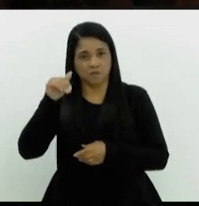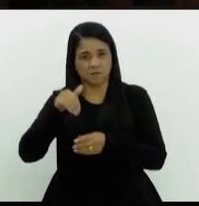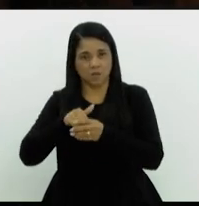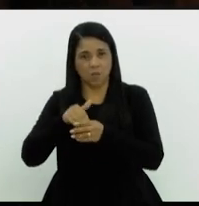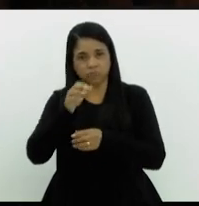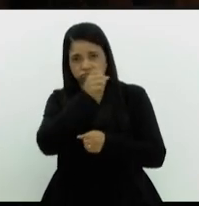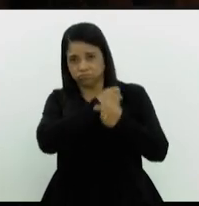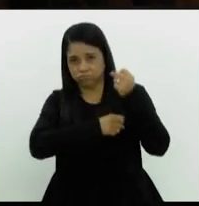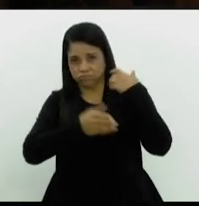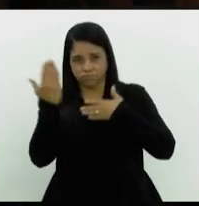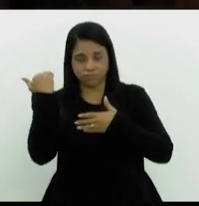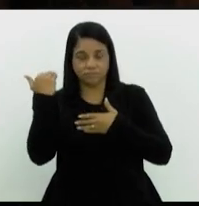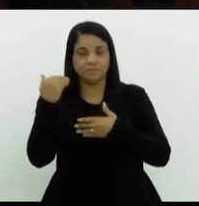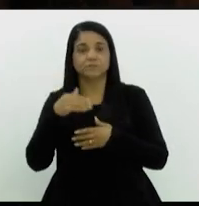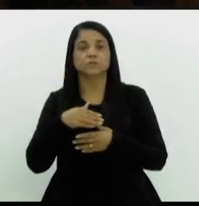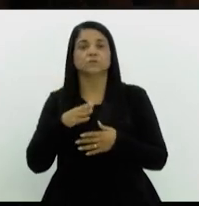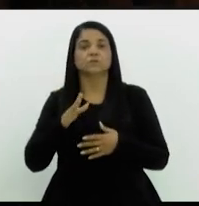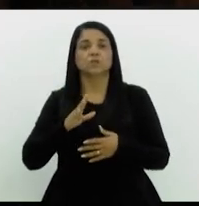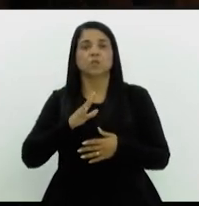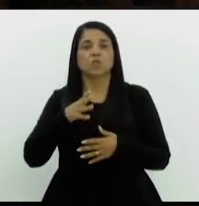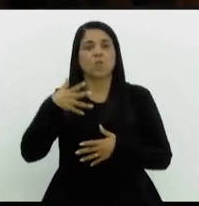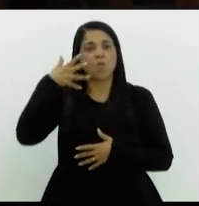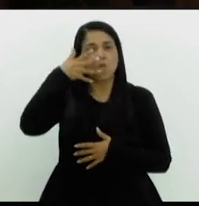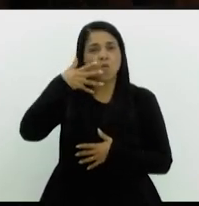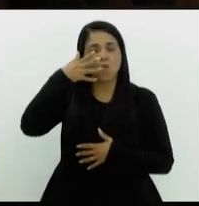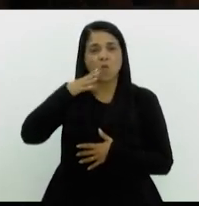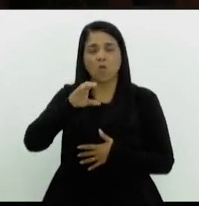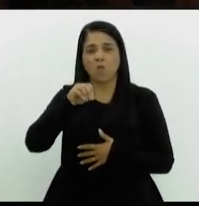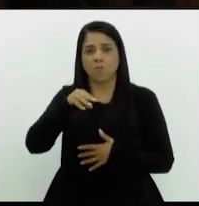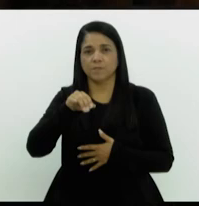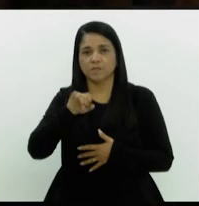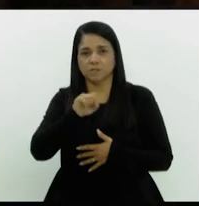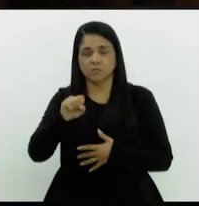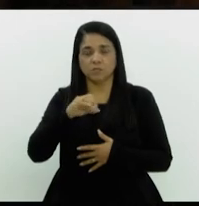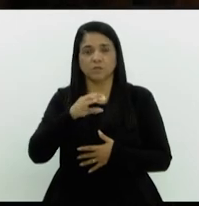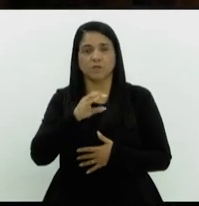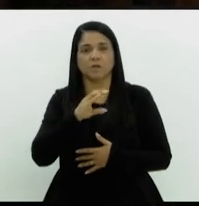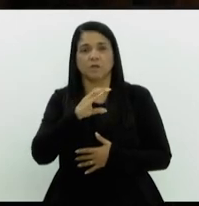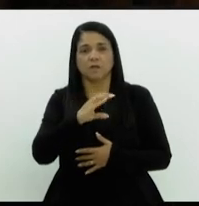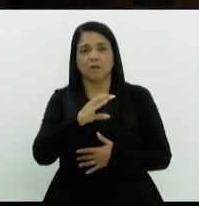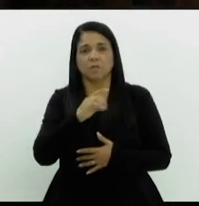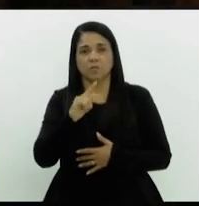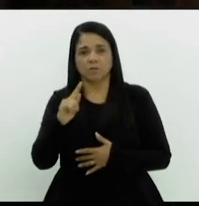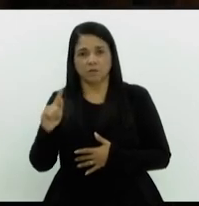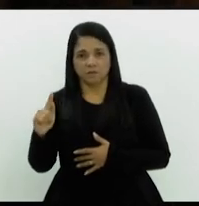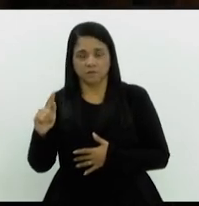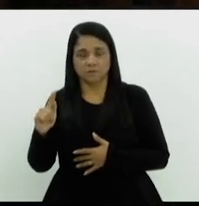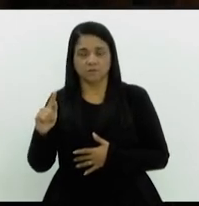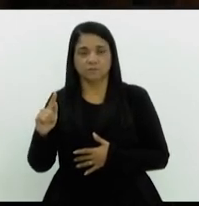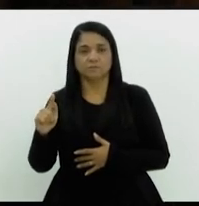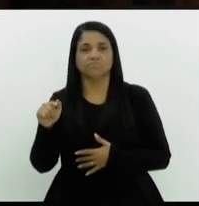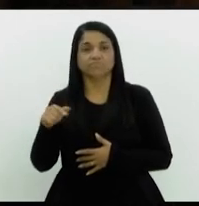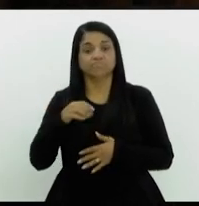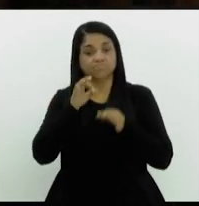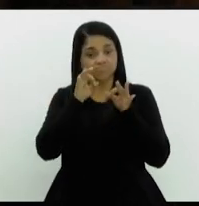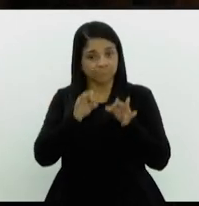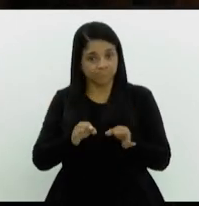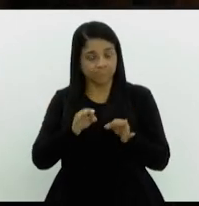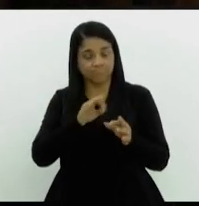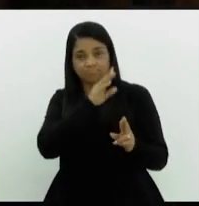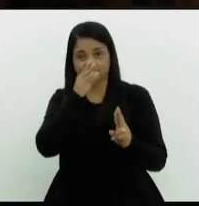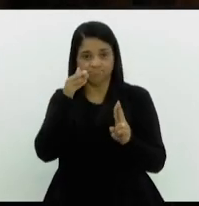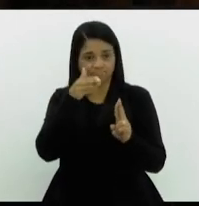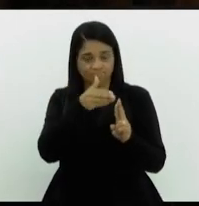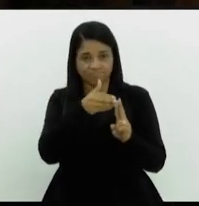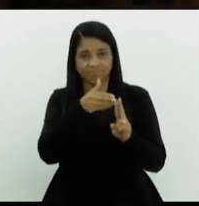num comício, lá em Campo Grande, ele se referiu com muito acerto ao adjetivo